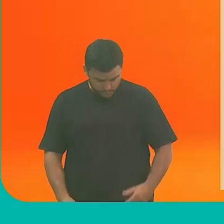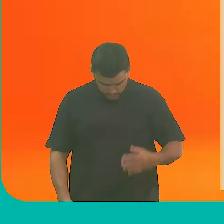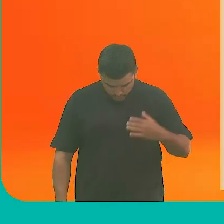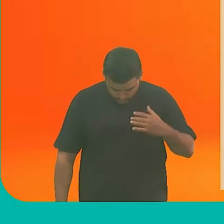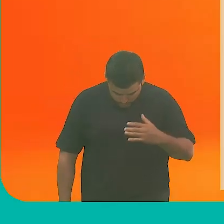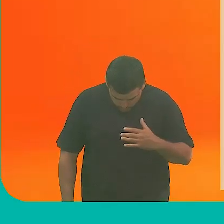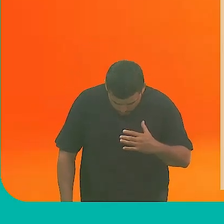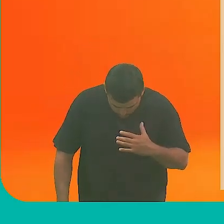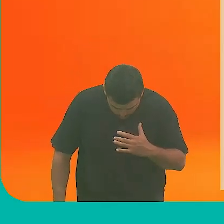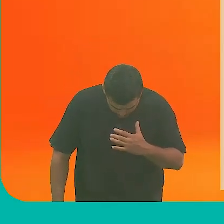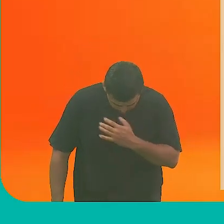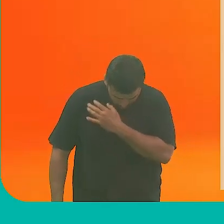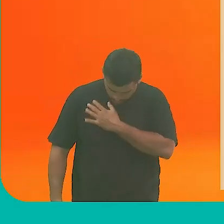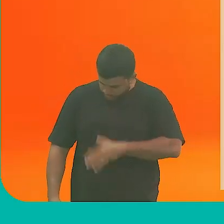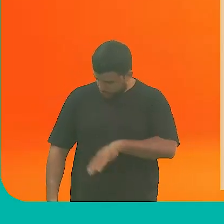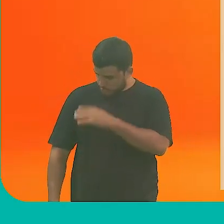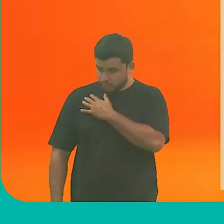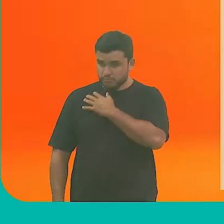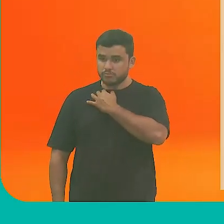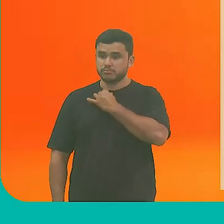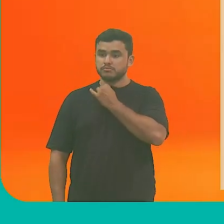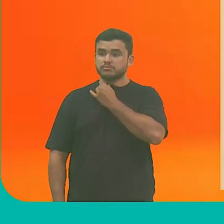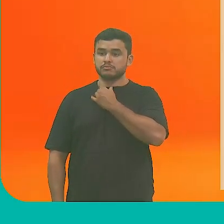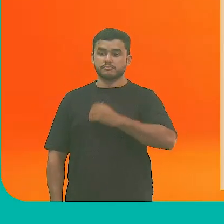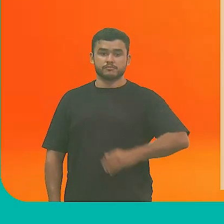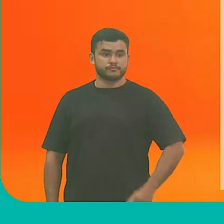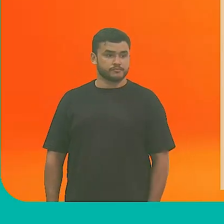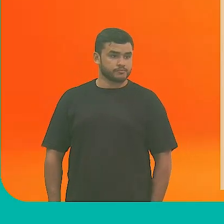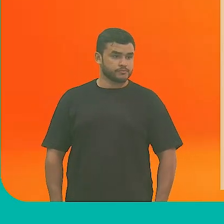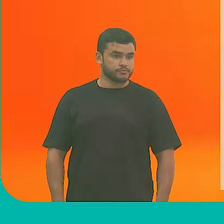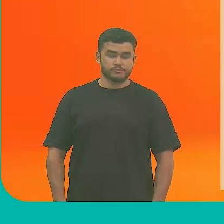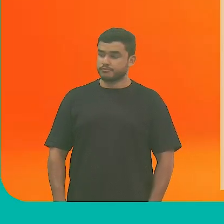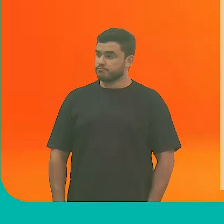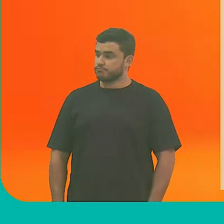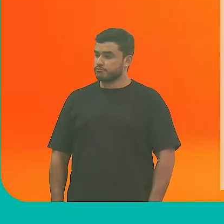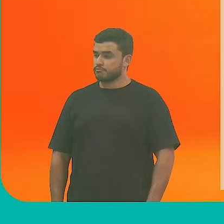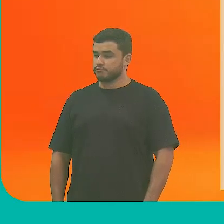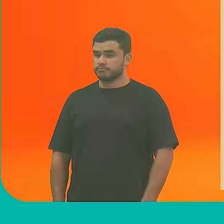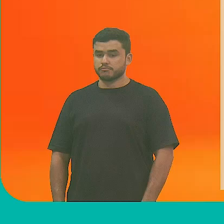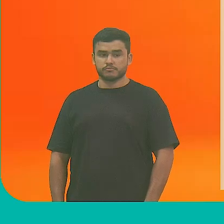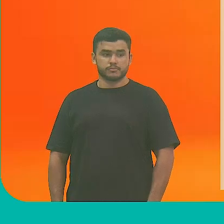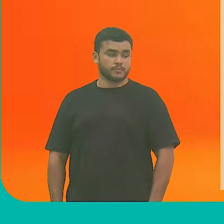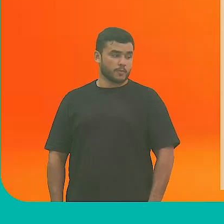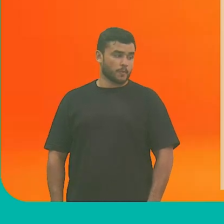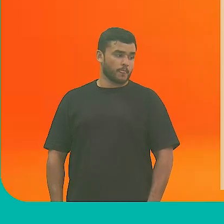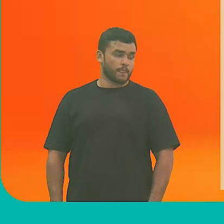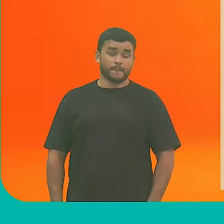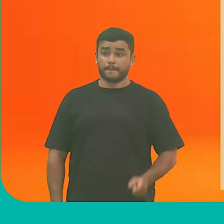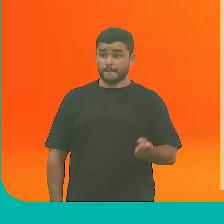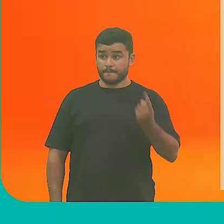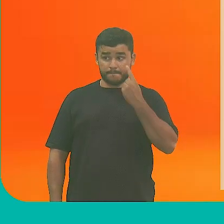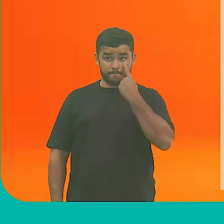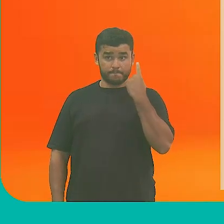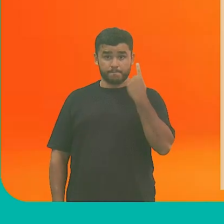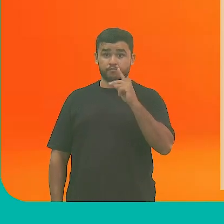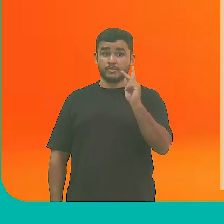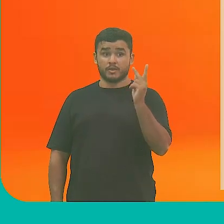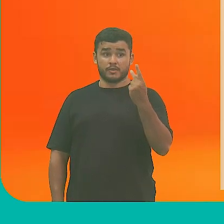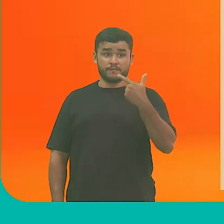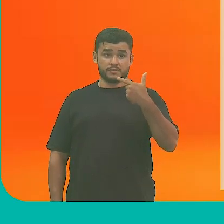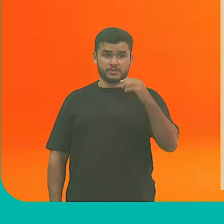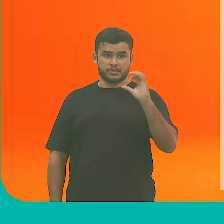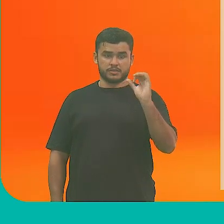Habilidade 26. Analisar informações expressas em gráficos ou